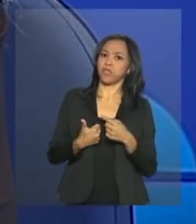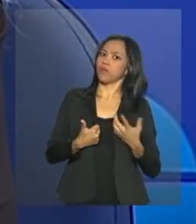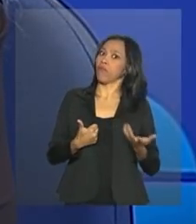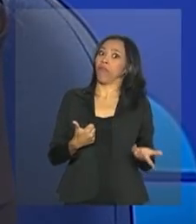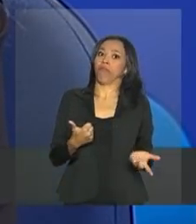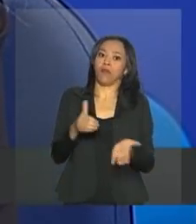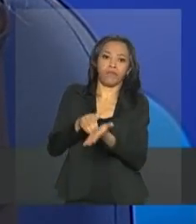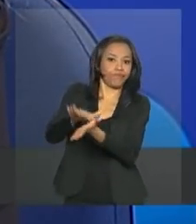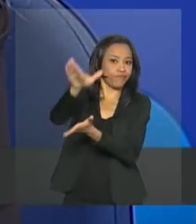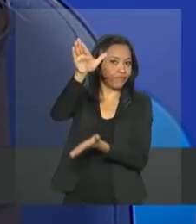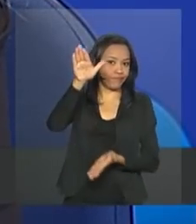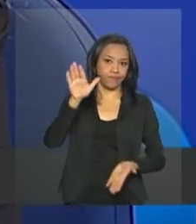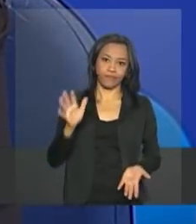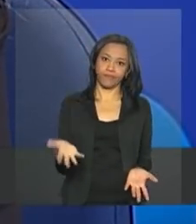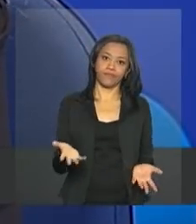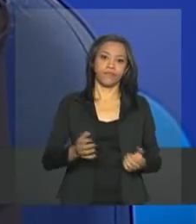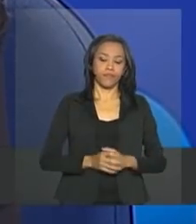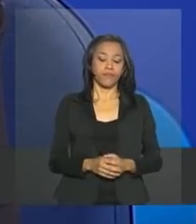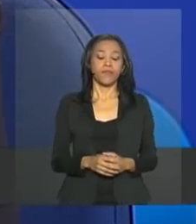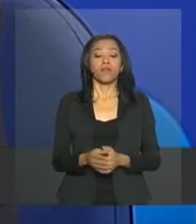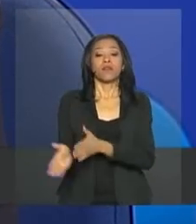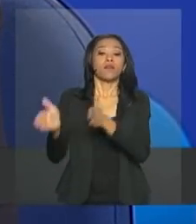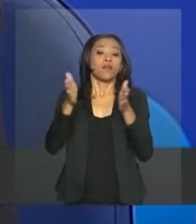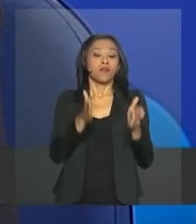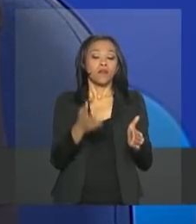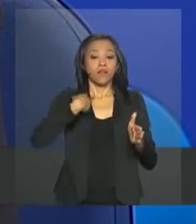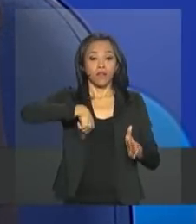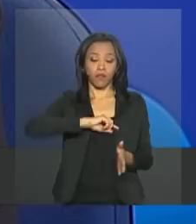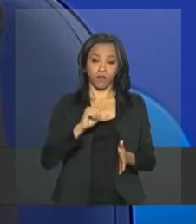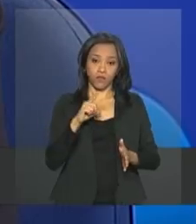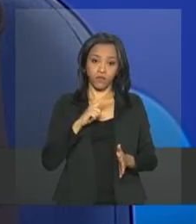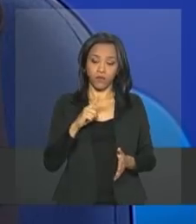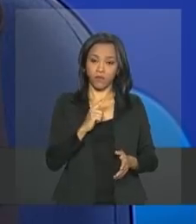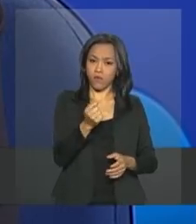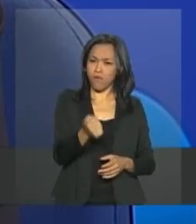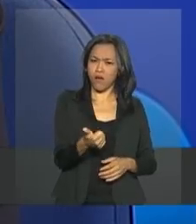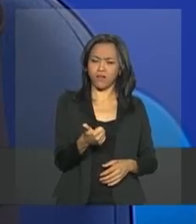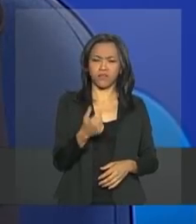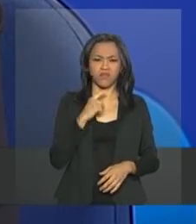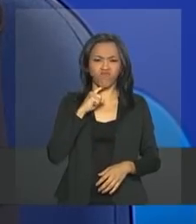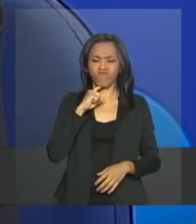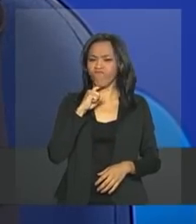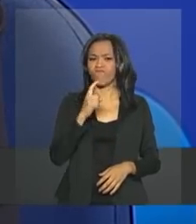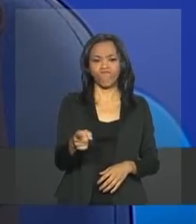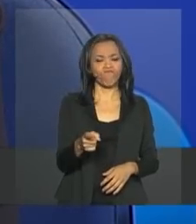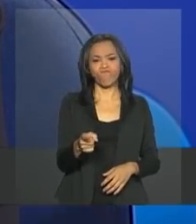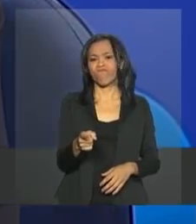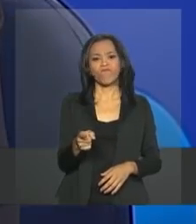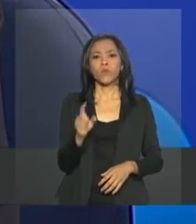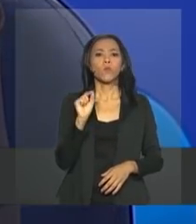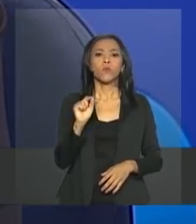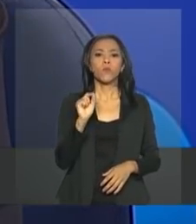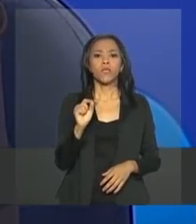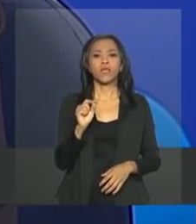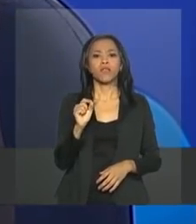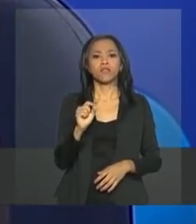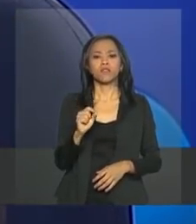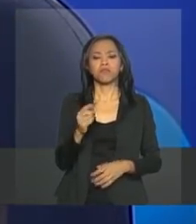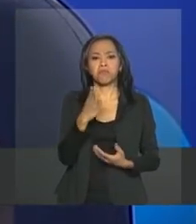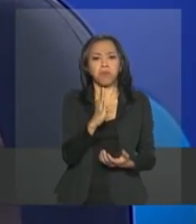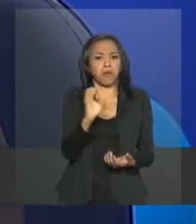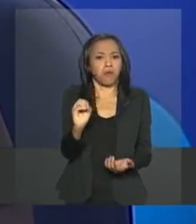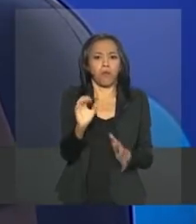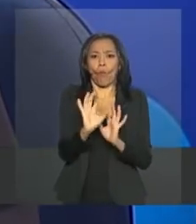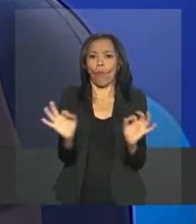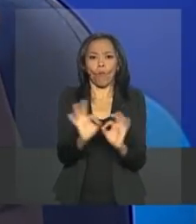de prova não é é nós tivemos quase nenhuma ocorrência todas elas